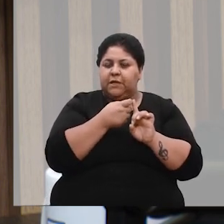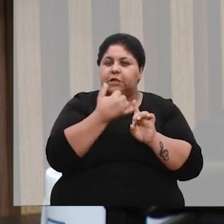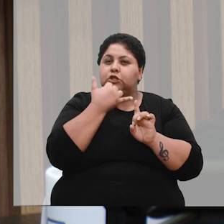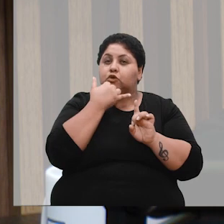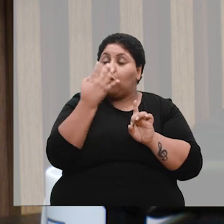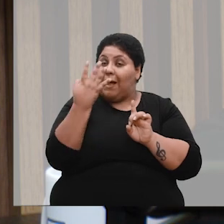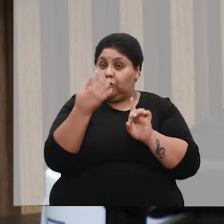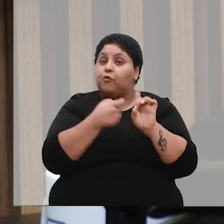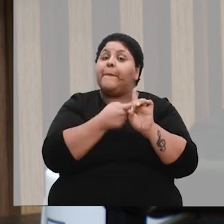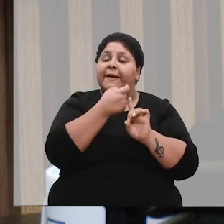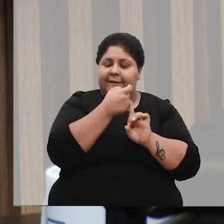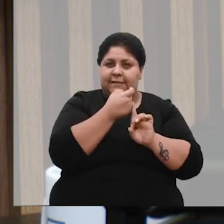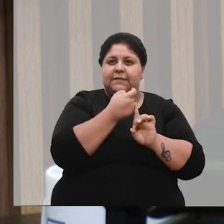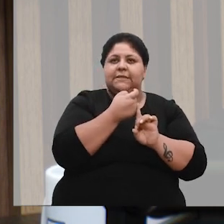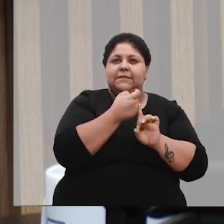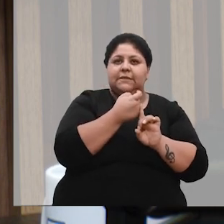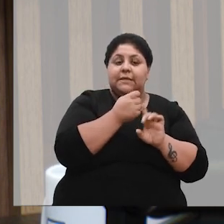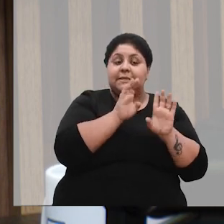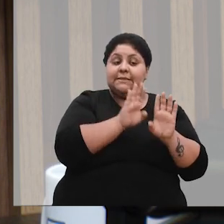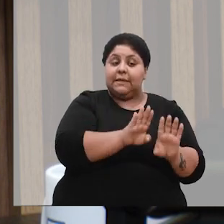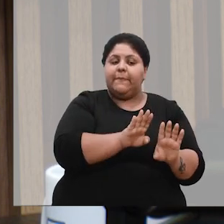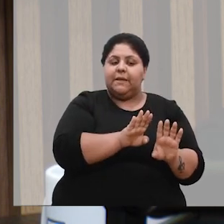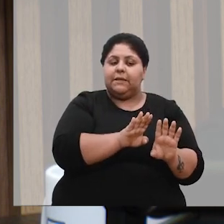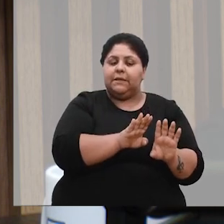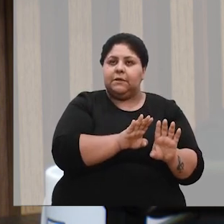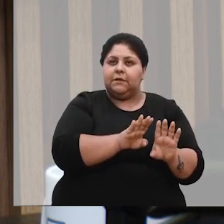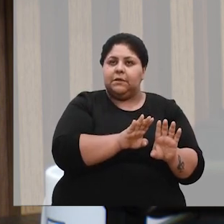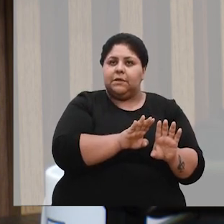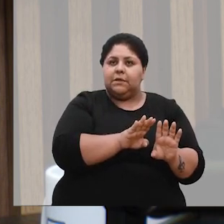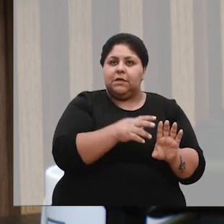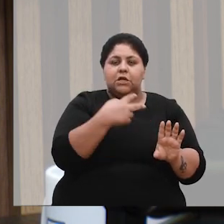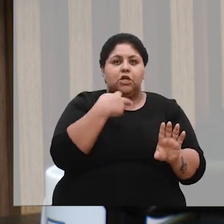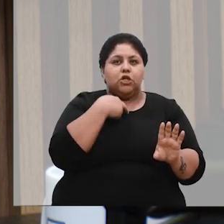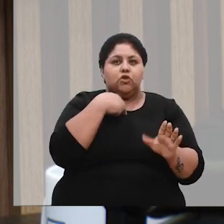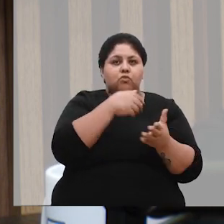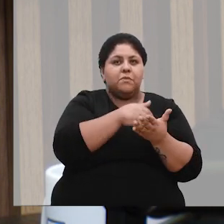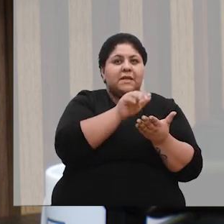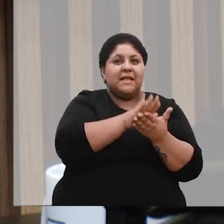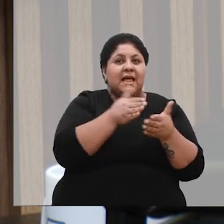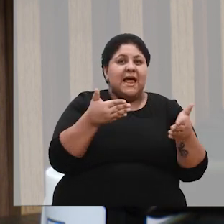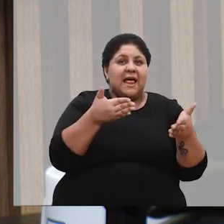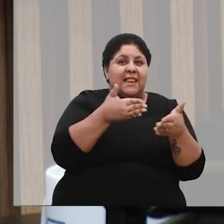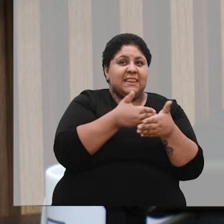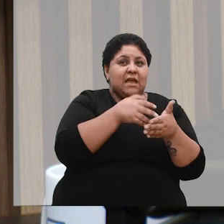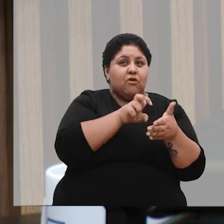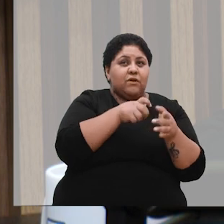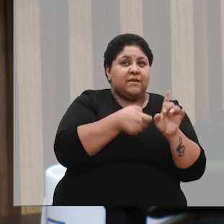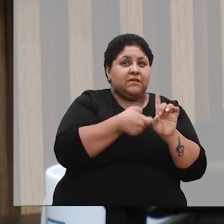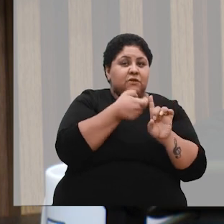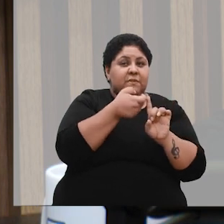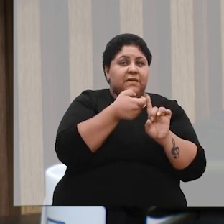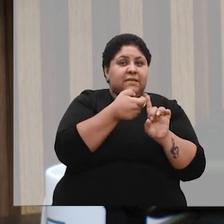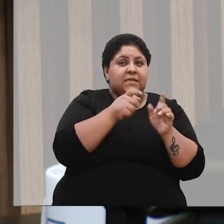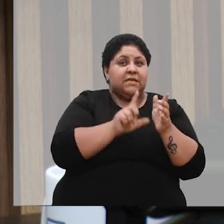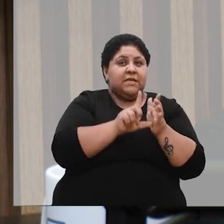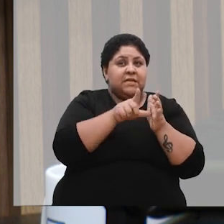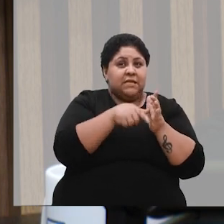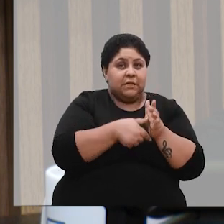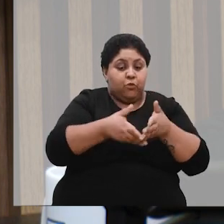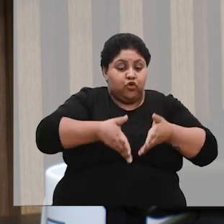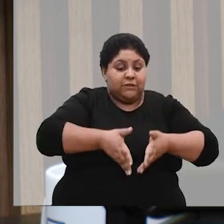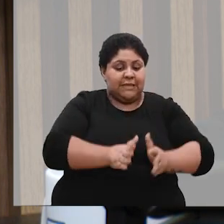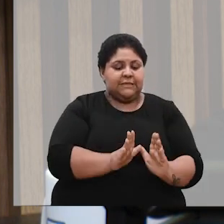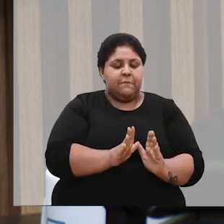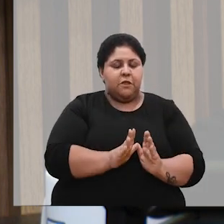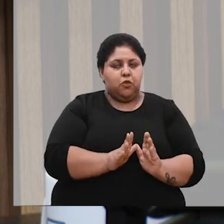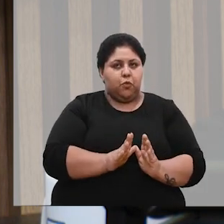5 meses, aliás, de 4 meses, e a estabilidade. Então eu não posso ser demitida até o 5º mês depois que eu